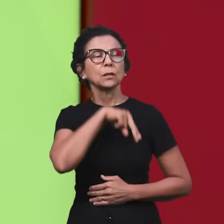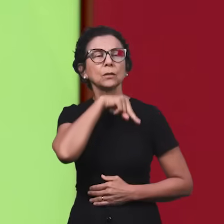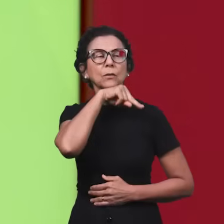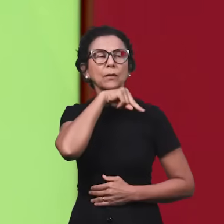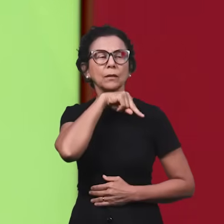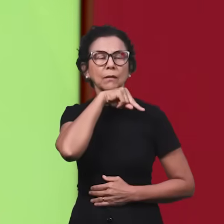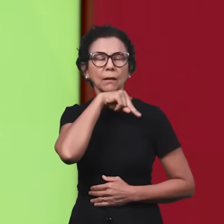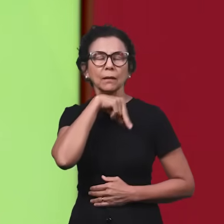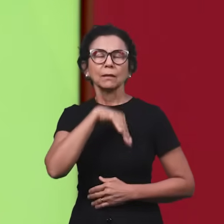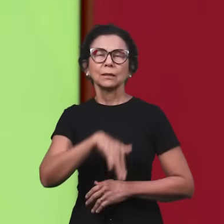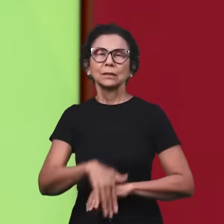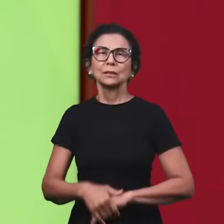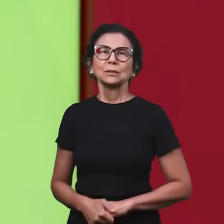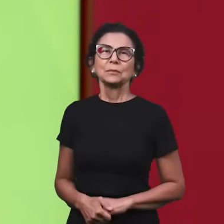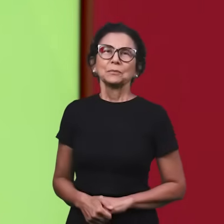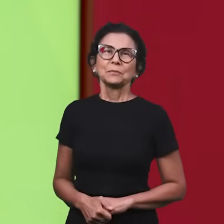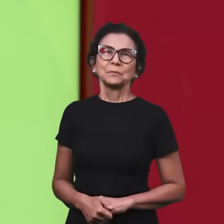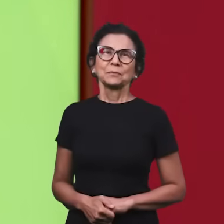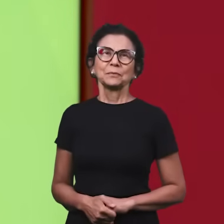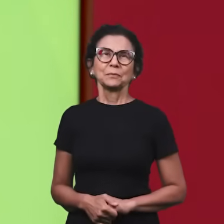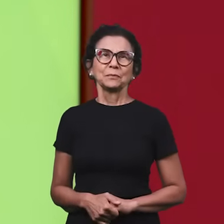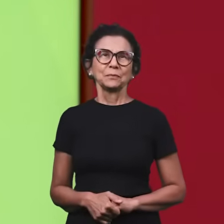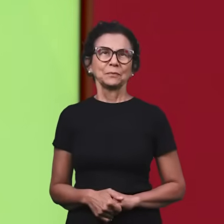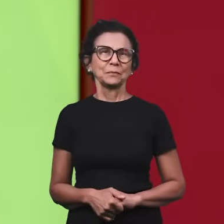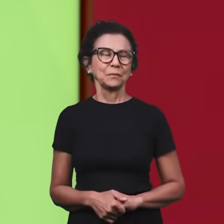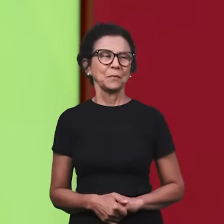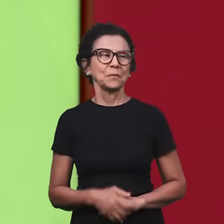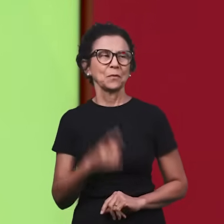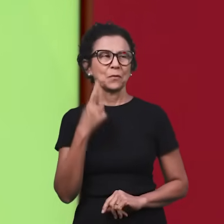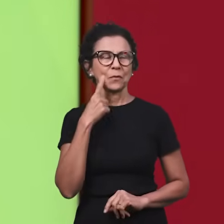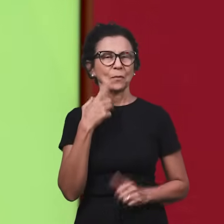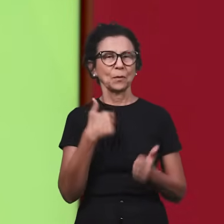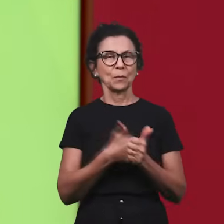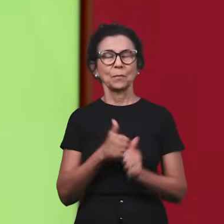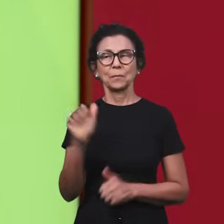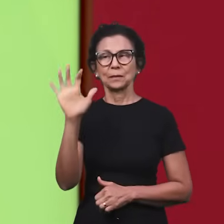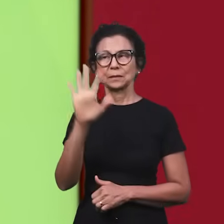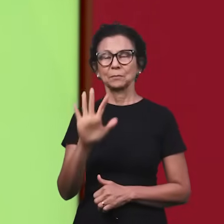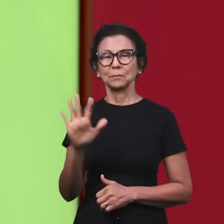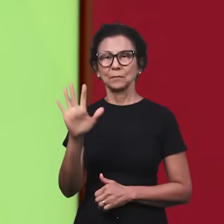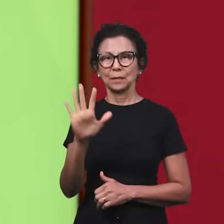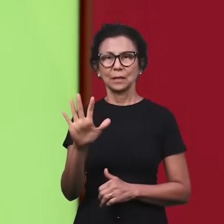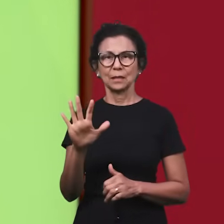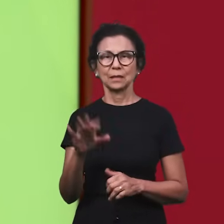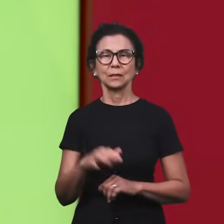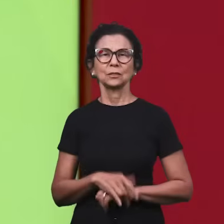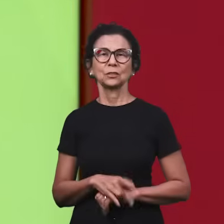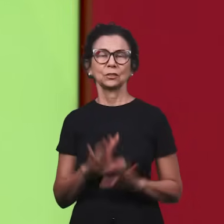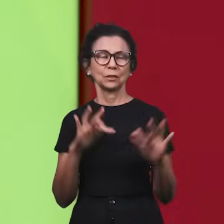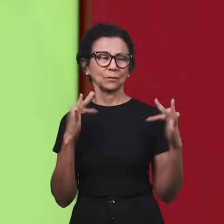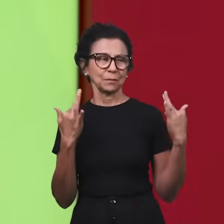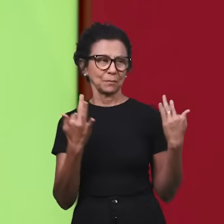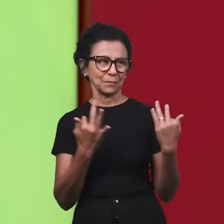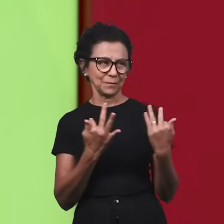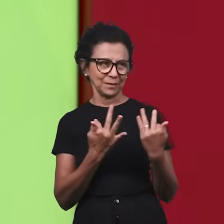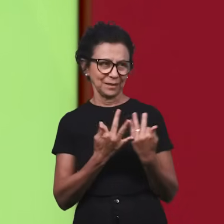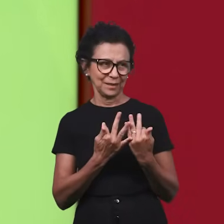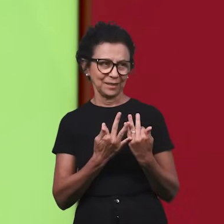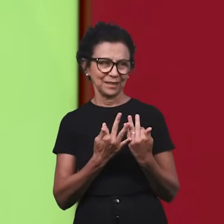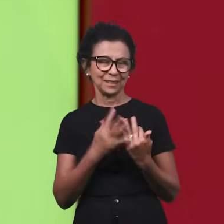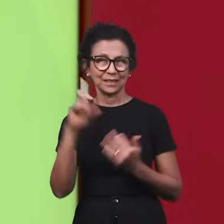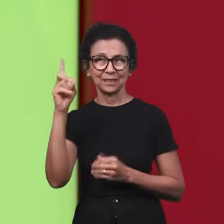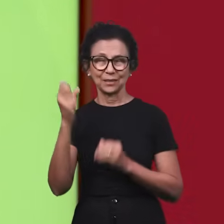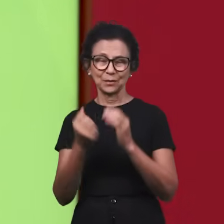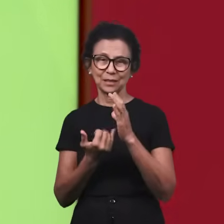netos. Enquanto o Senhor vai contando, a gente vai acompanhando as imagens belíssimas da família que o Senhor